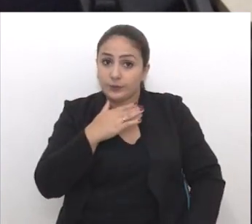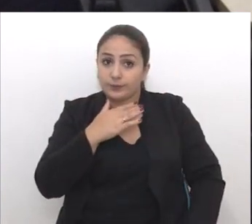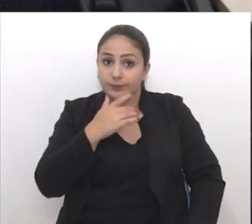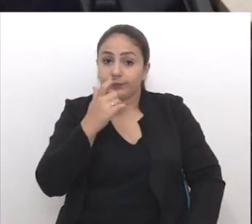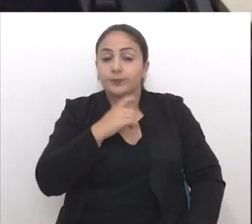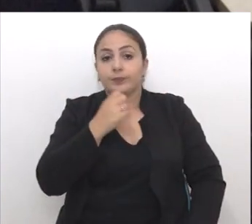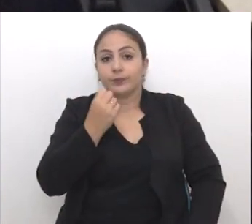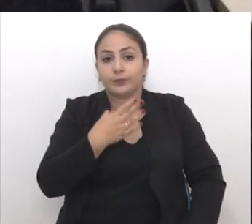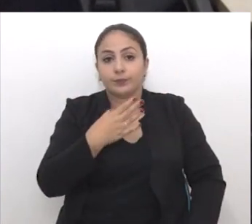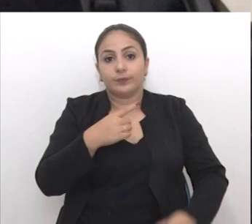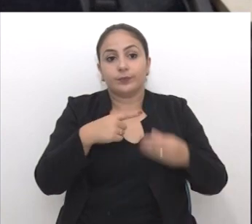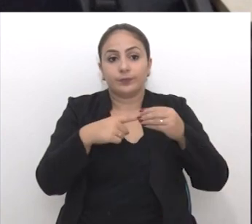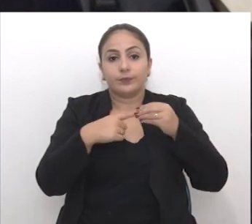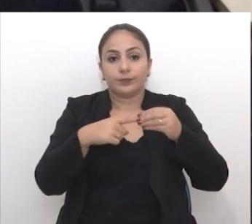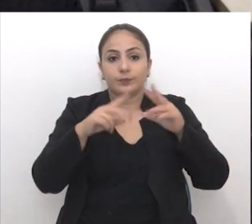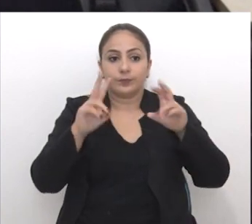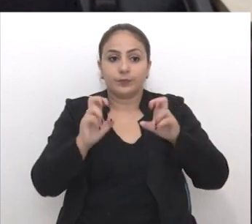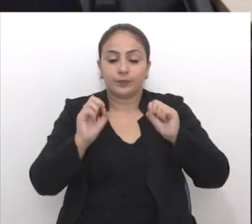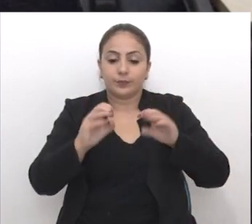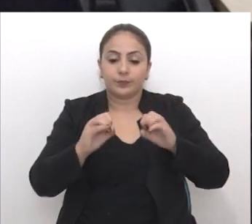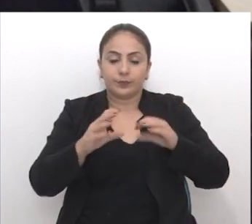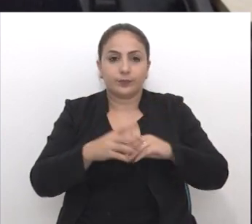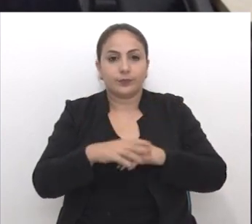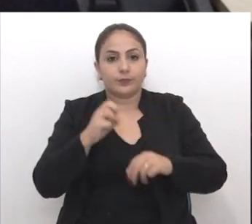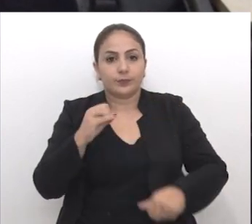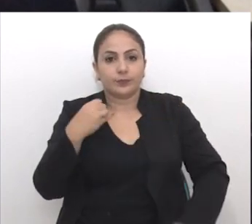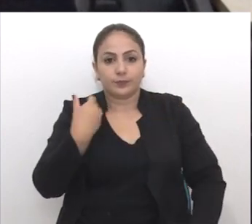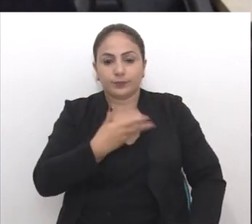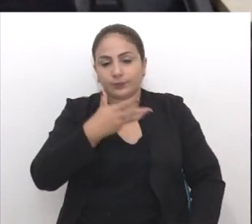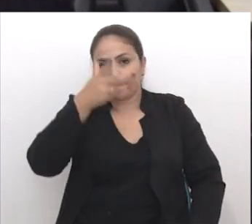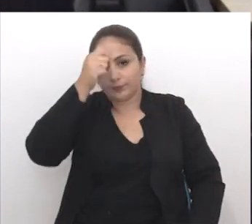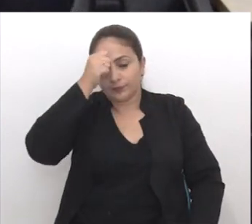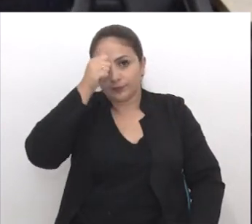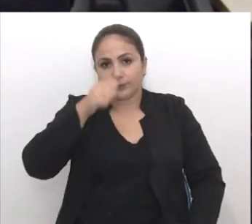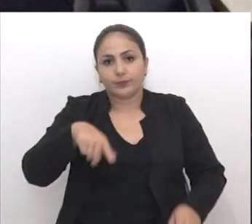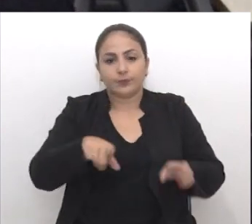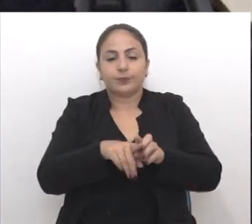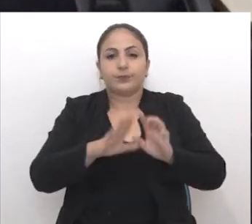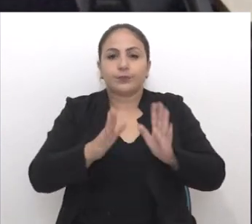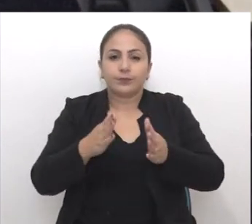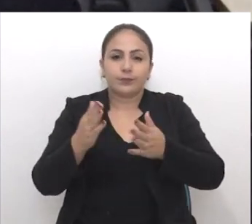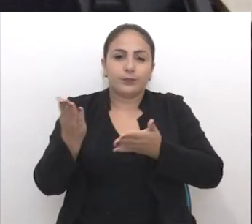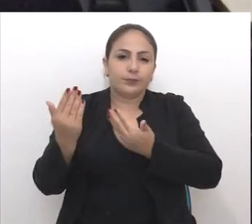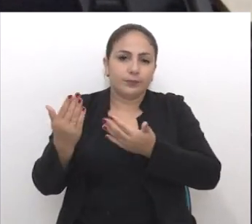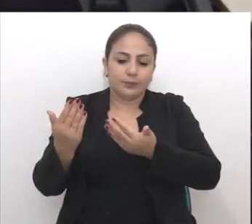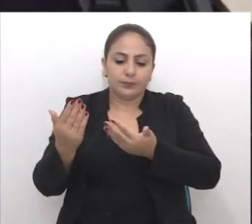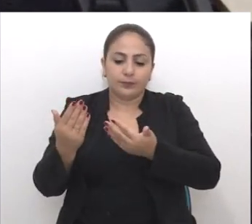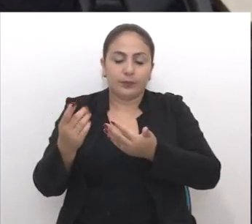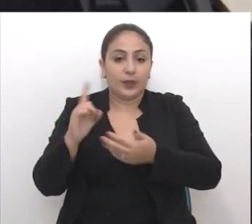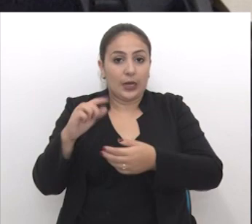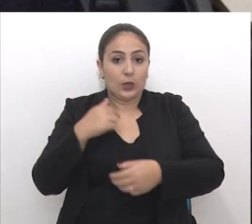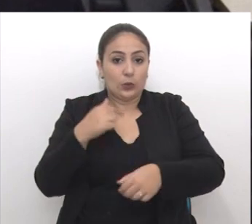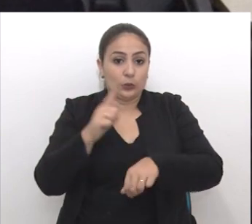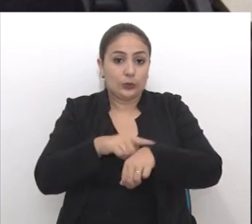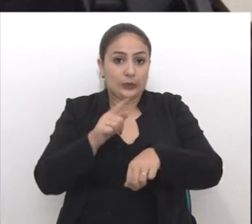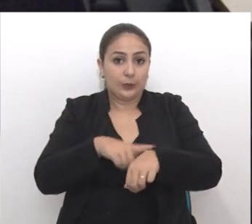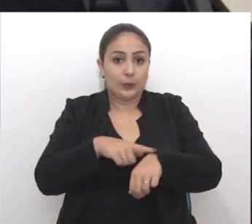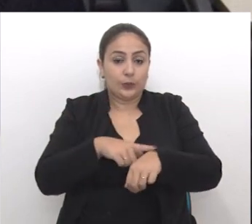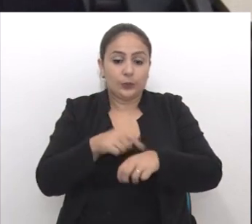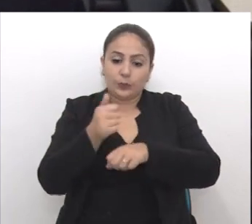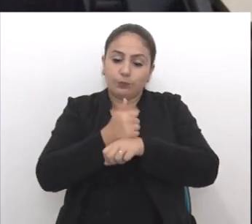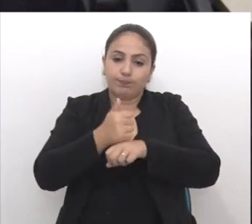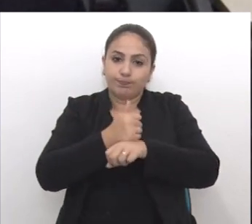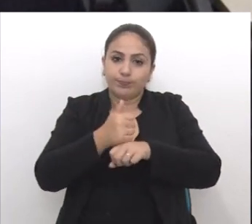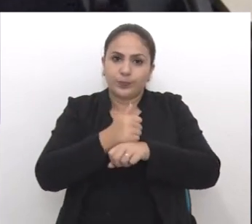benéfico, principalmente na questão da educação. Se nós analisar hoje a nossa juventude, os nossos adolescentes, eu sou do tempo de